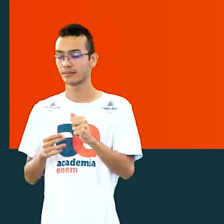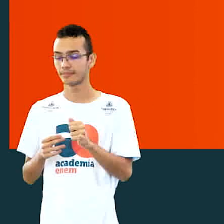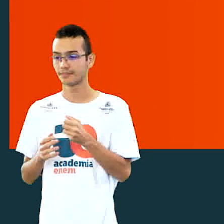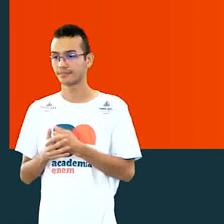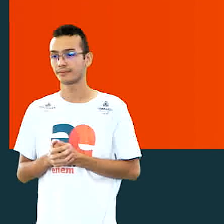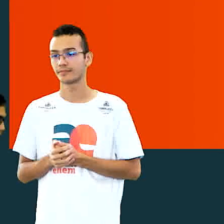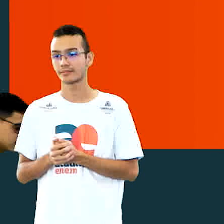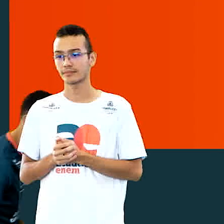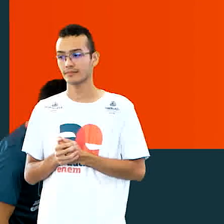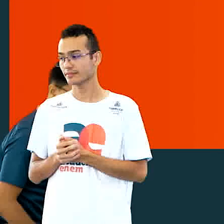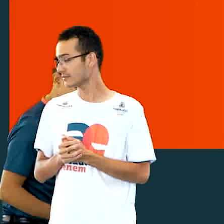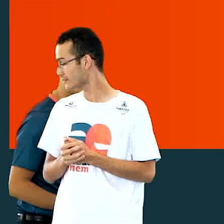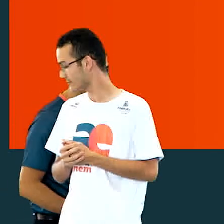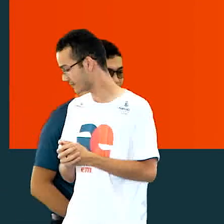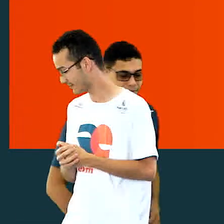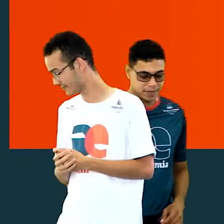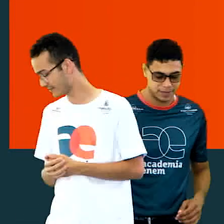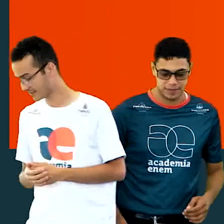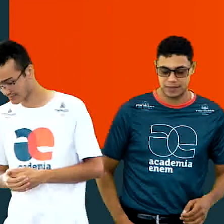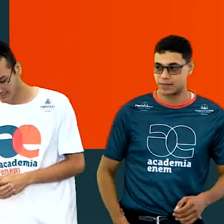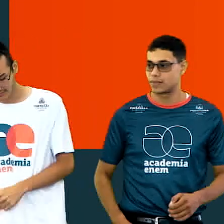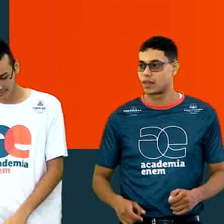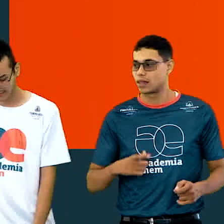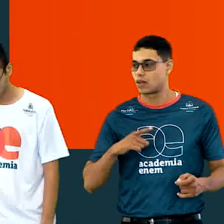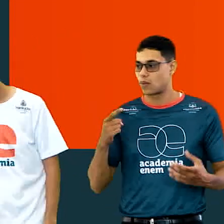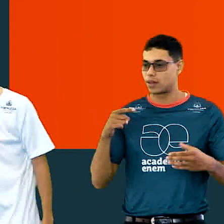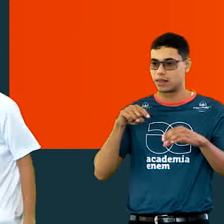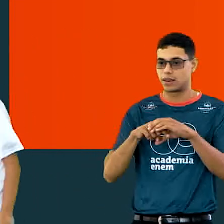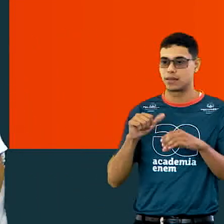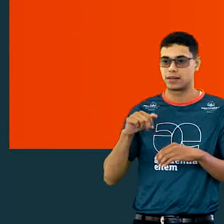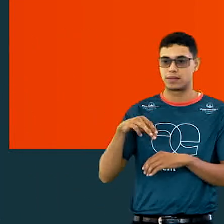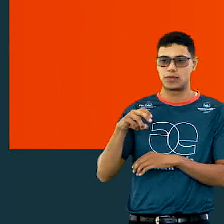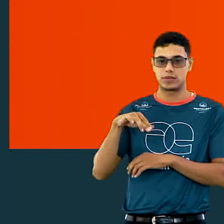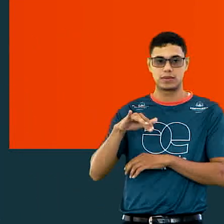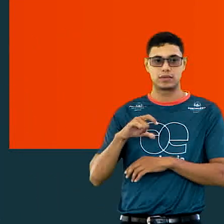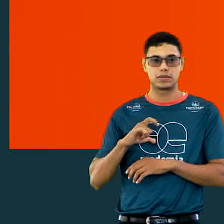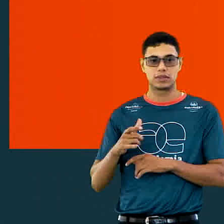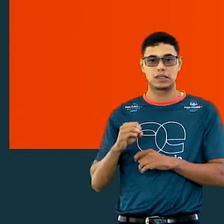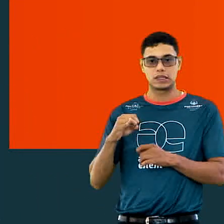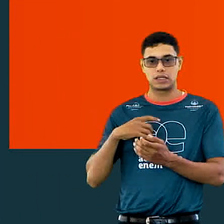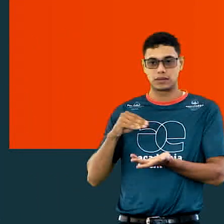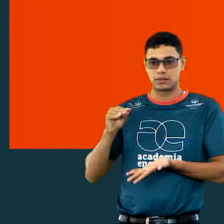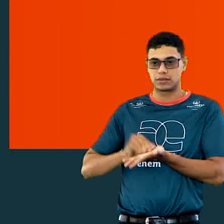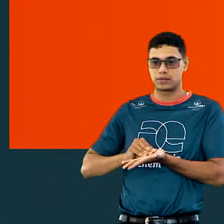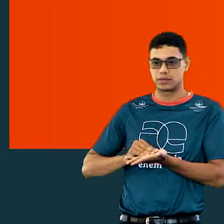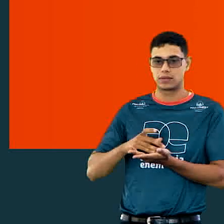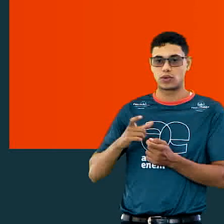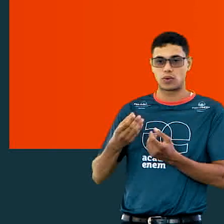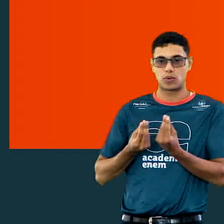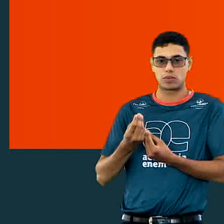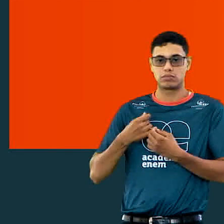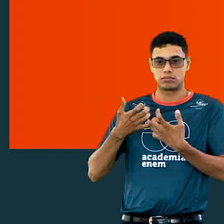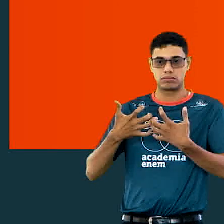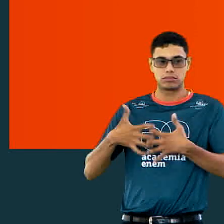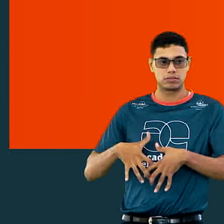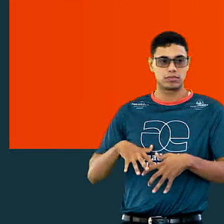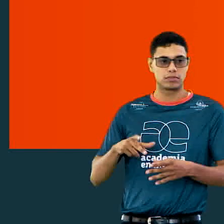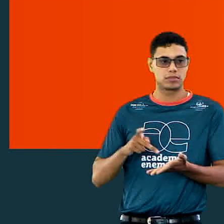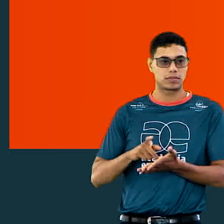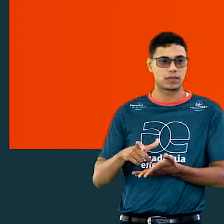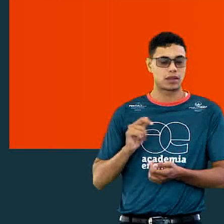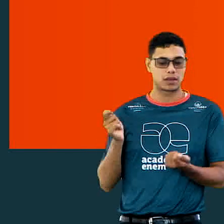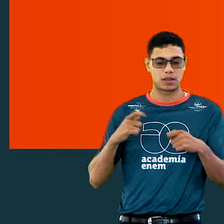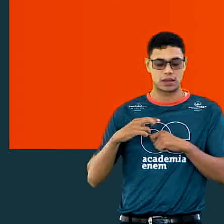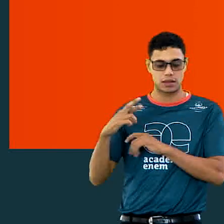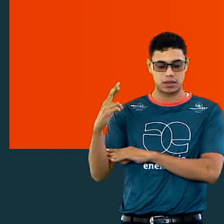quadruplicado quando exposta a uma concentração de amônia. Na ausência de amônia, a polianilina se comporta como um resistor ôhmico e sua